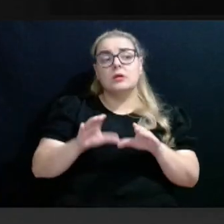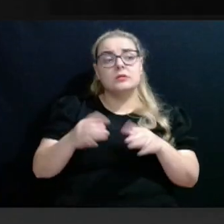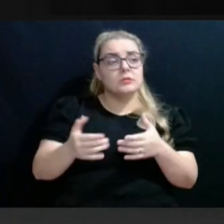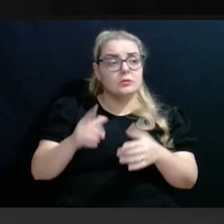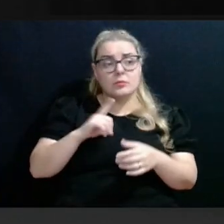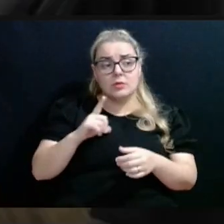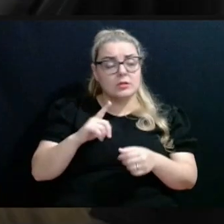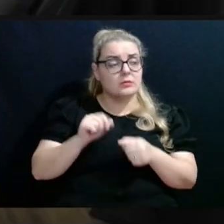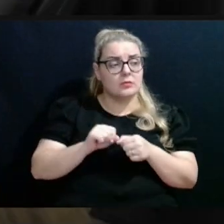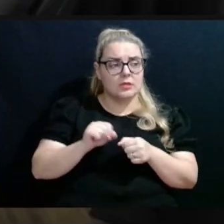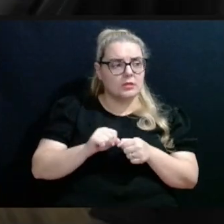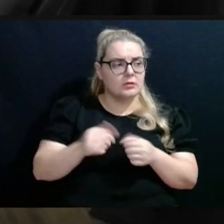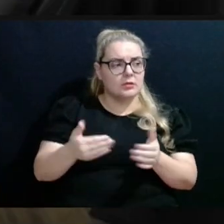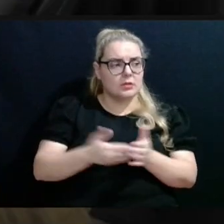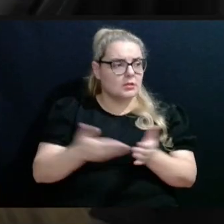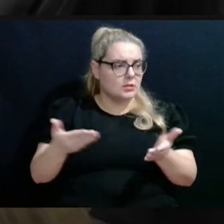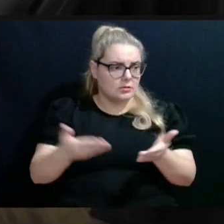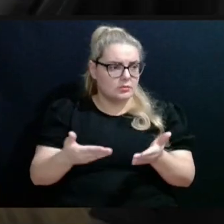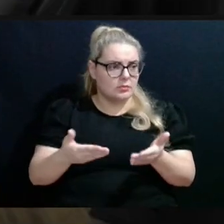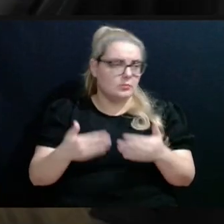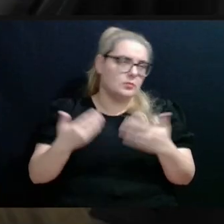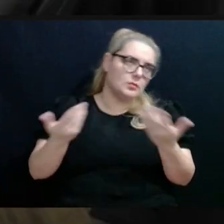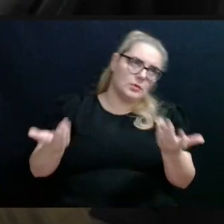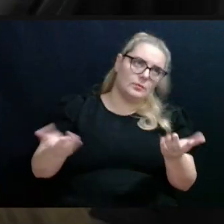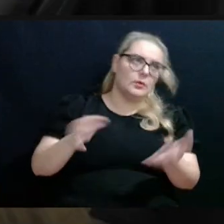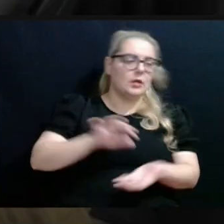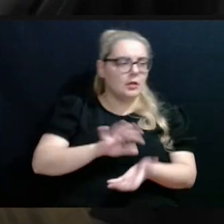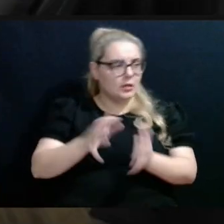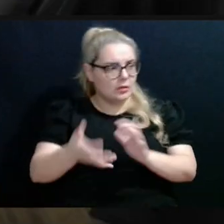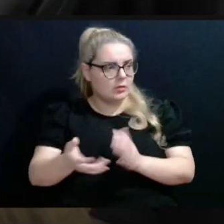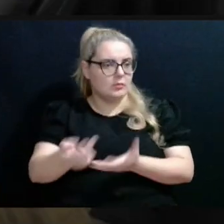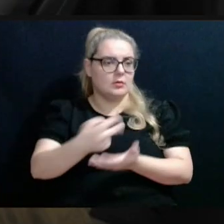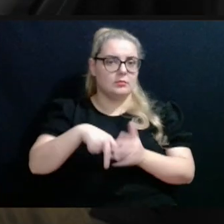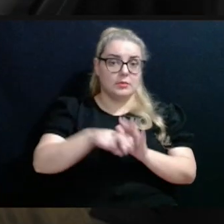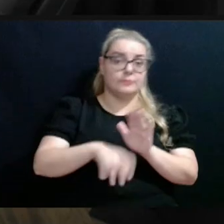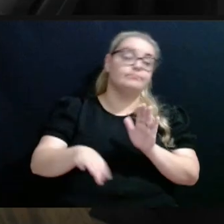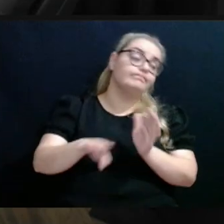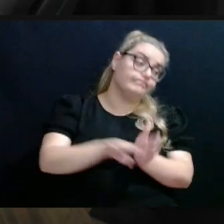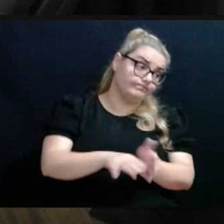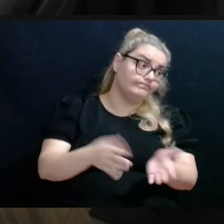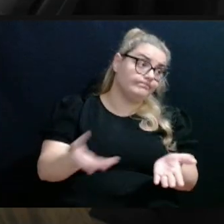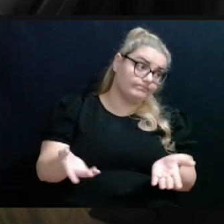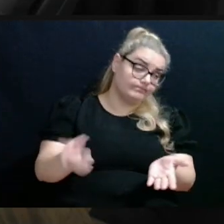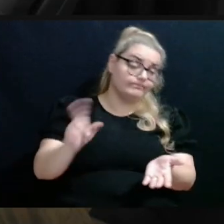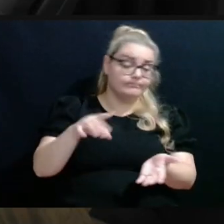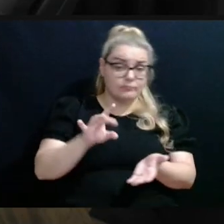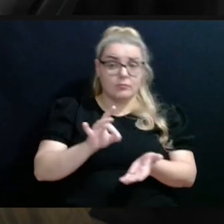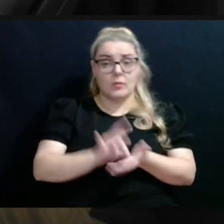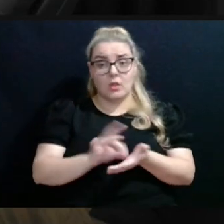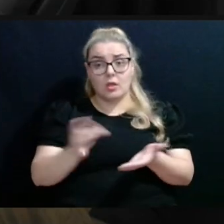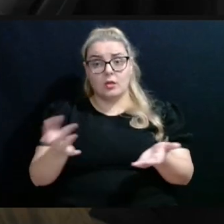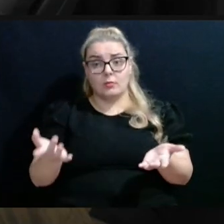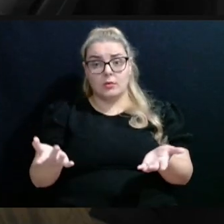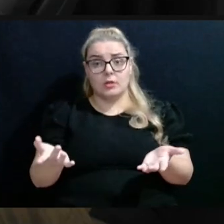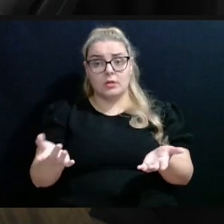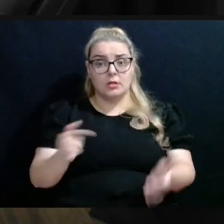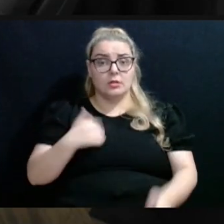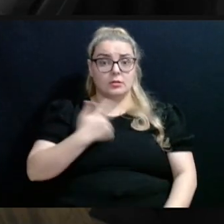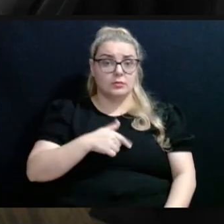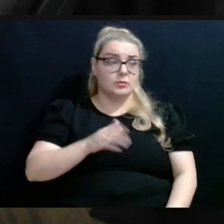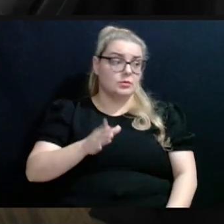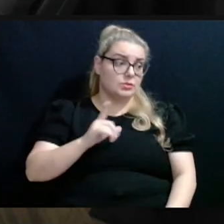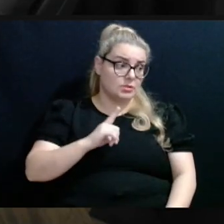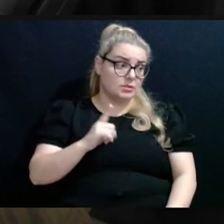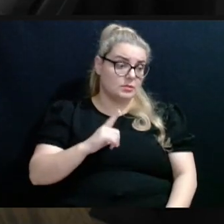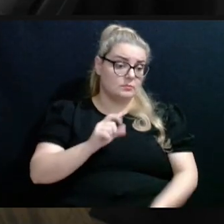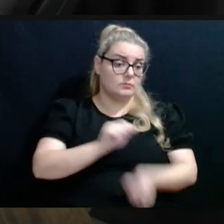agora, porque, enfim, a reforma tributária chegou, é uma realidade e a gente já está tendo que nos